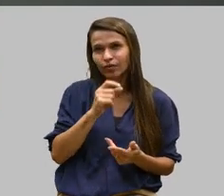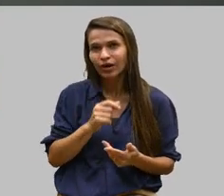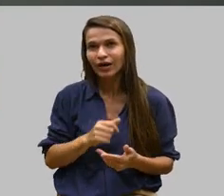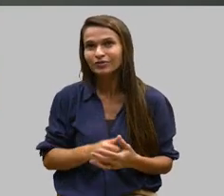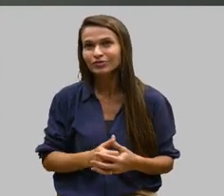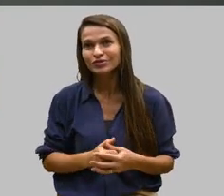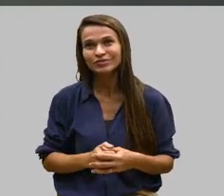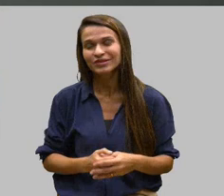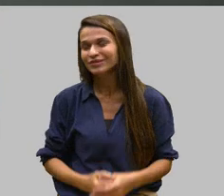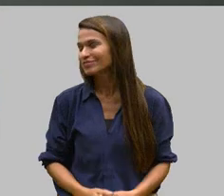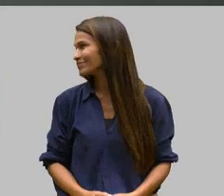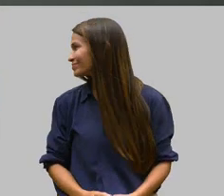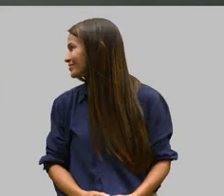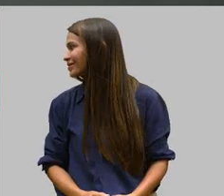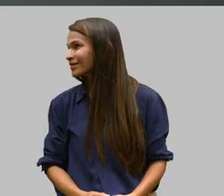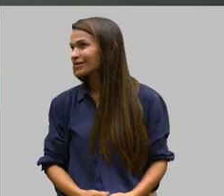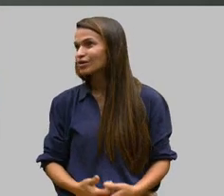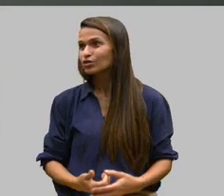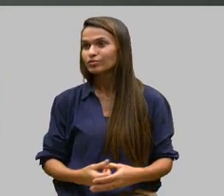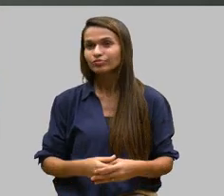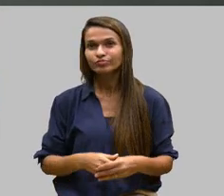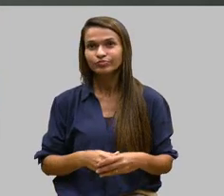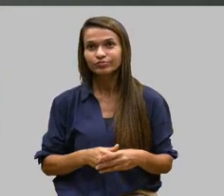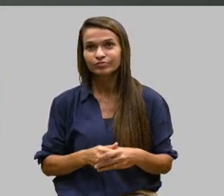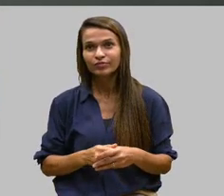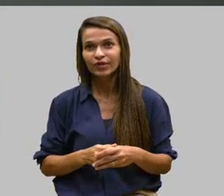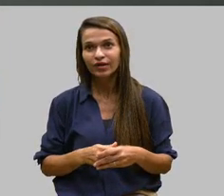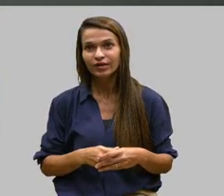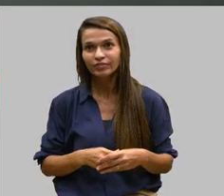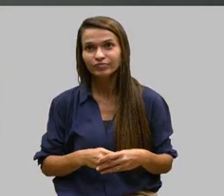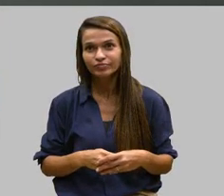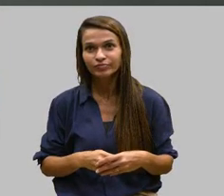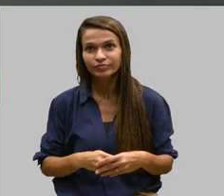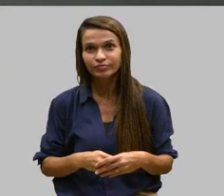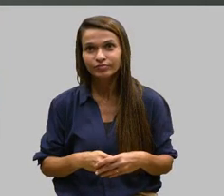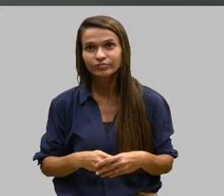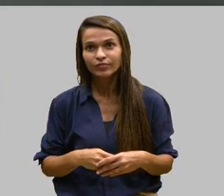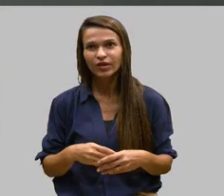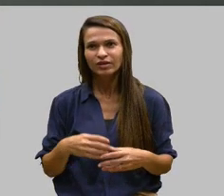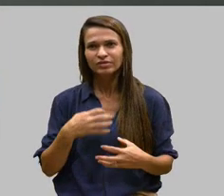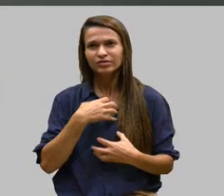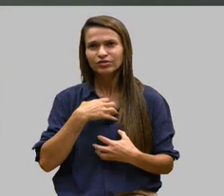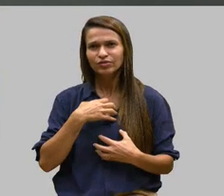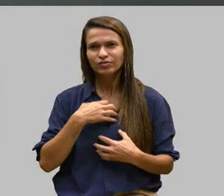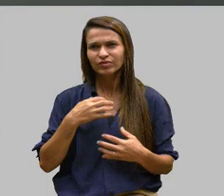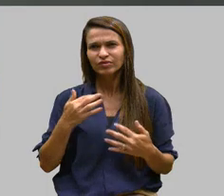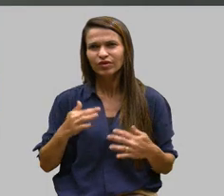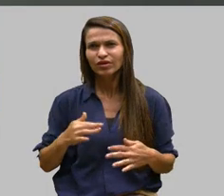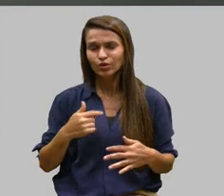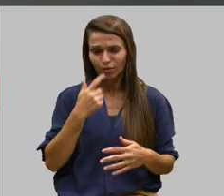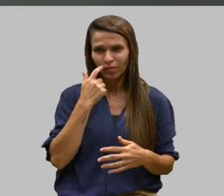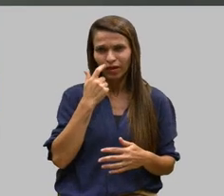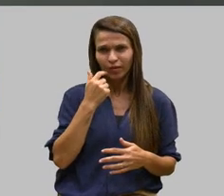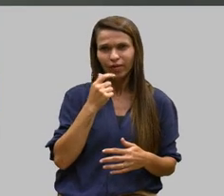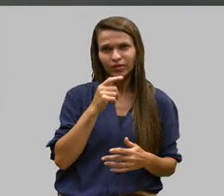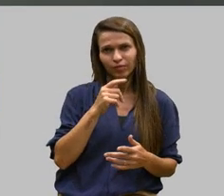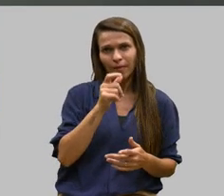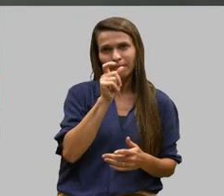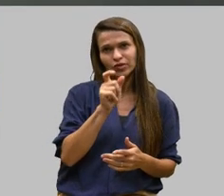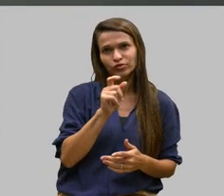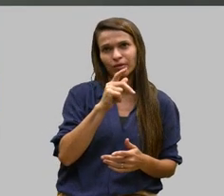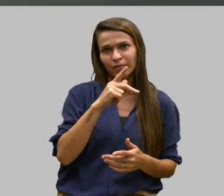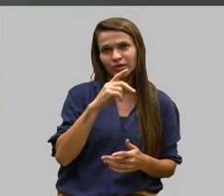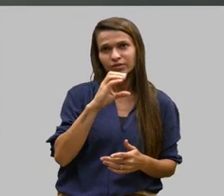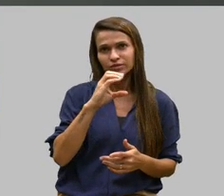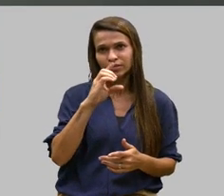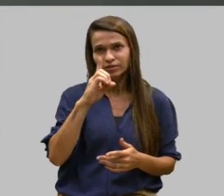viajar tranquilo mas não deixe de quietar a gente né todos com o pai de pessoa com deficiência ouvir a história de vocês dois e